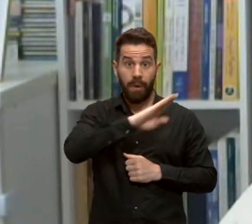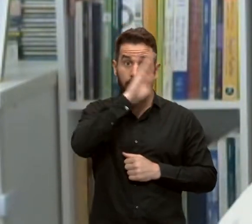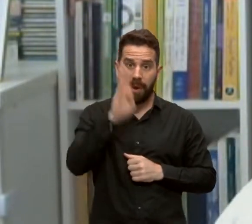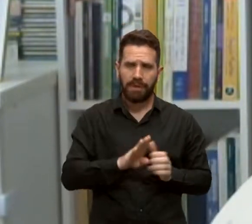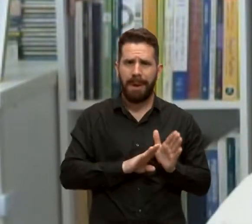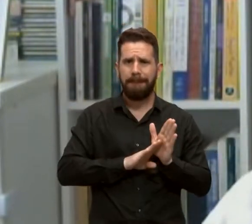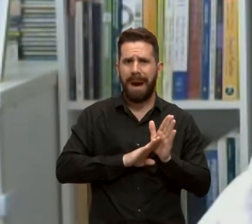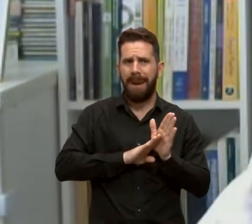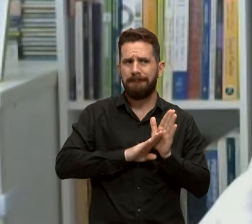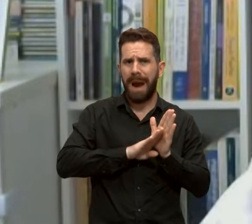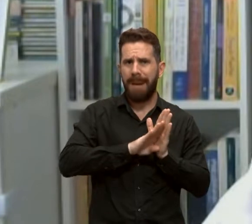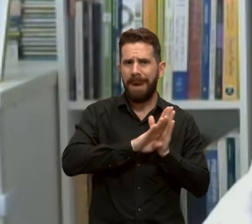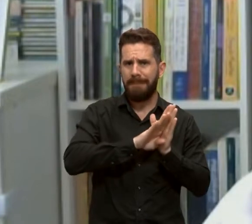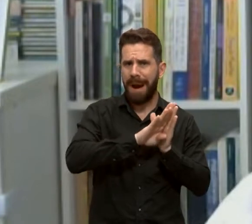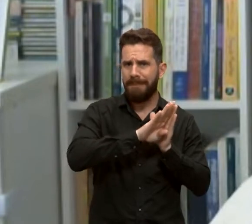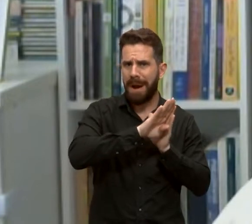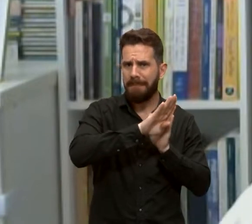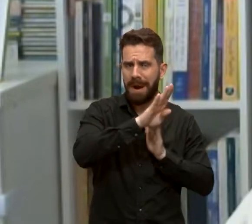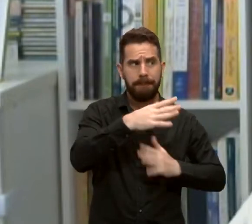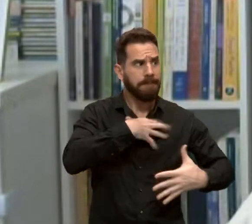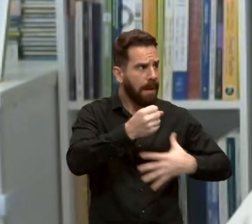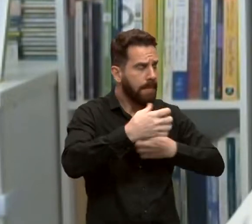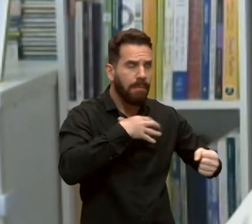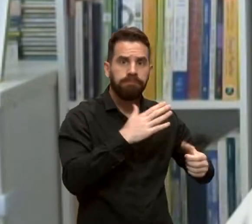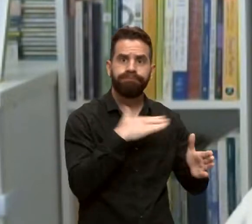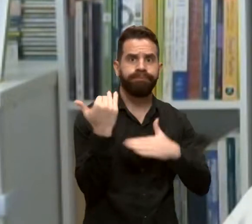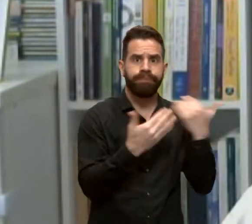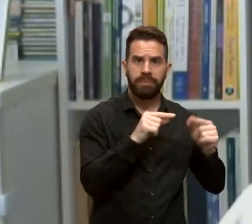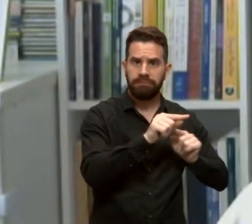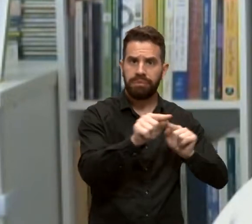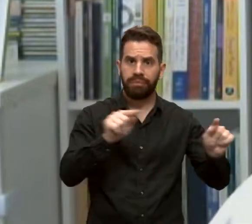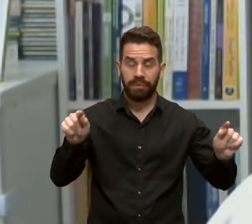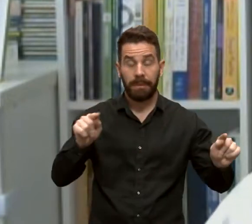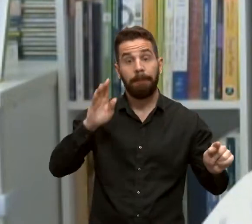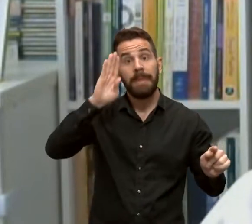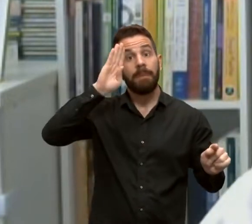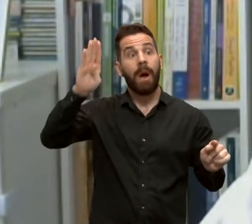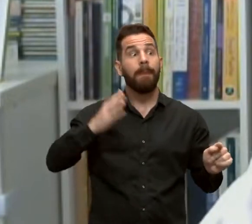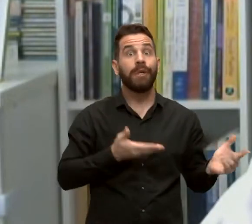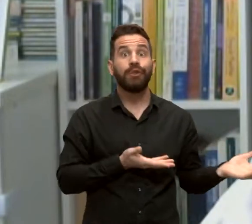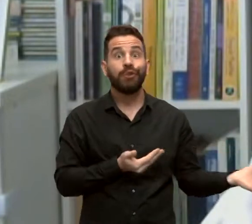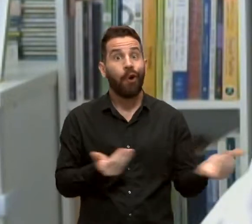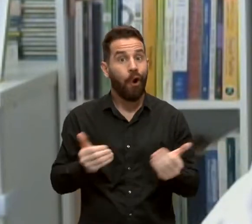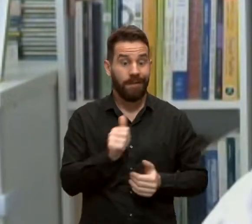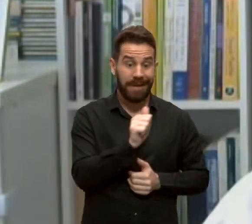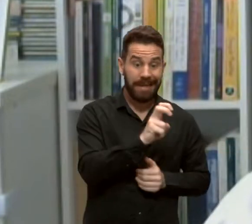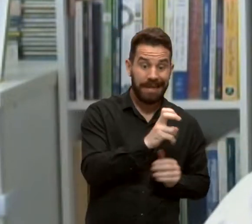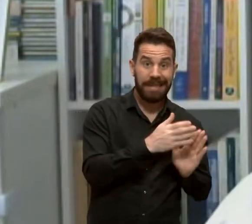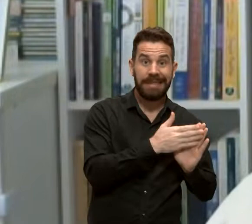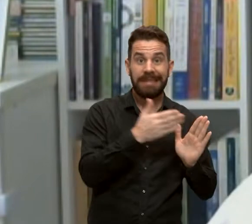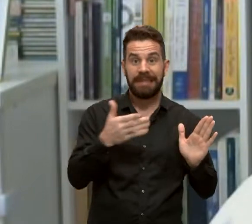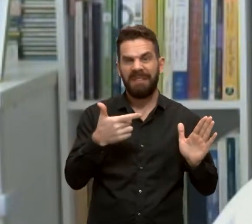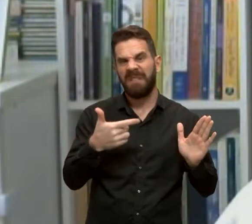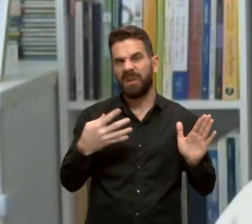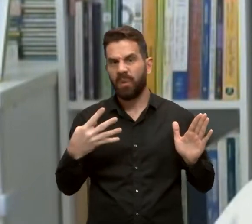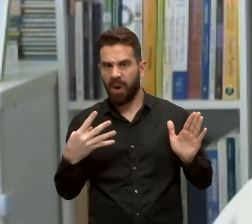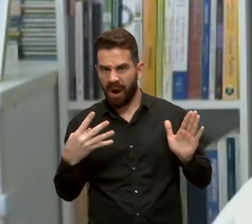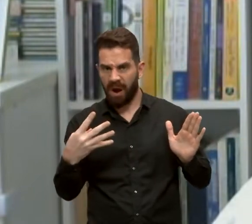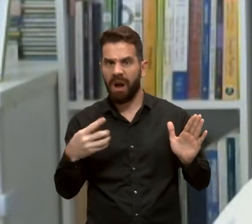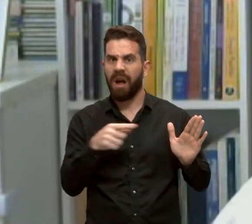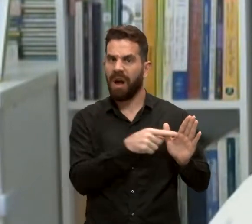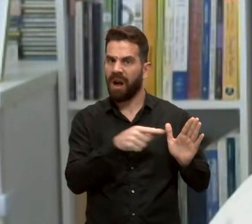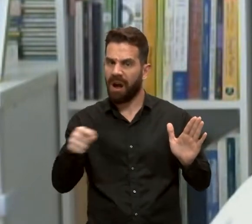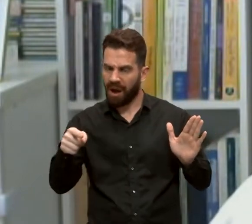você citou, entre jovens de 15 a 24 anos, né? Isso é muito frequente a ocorrer e